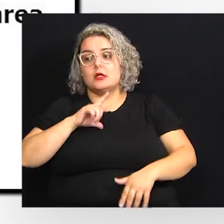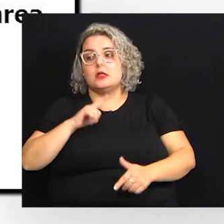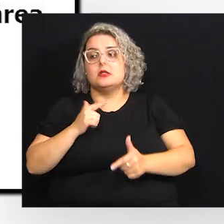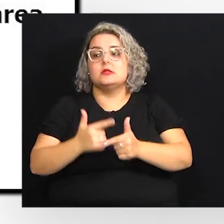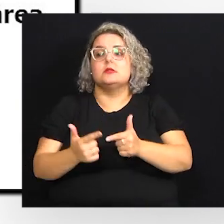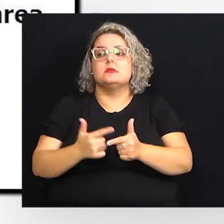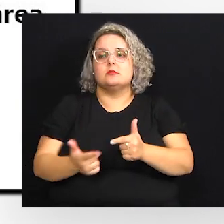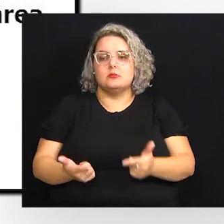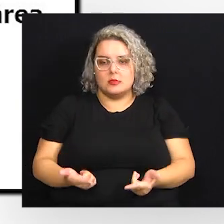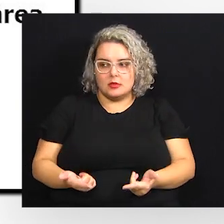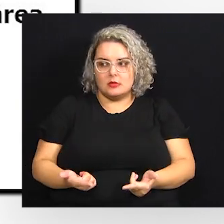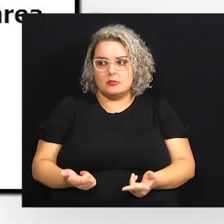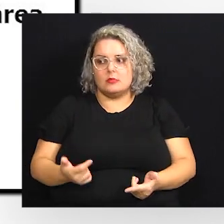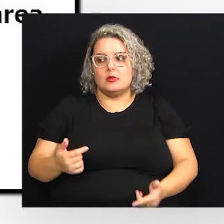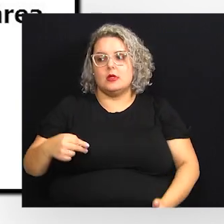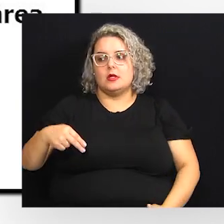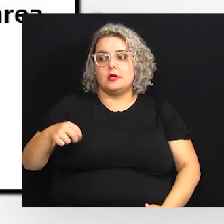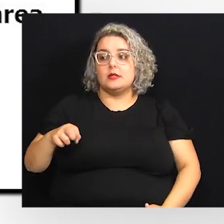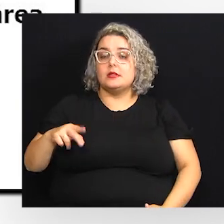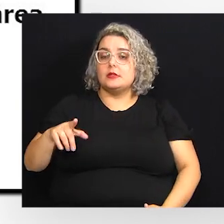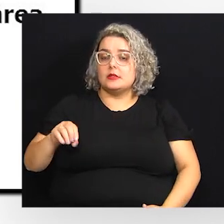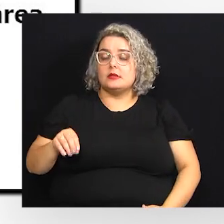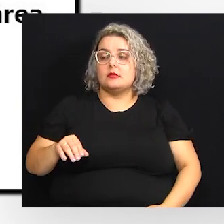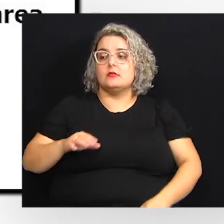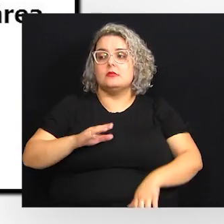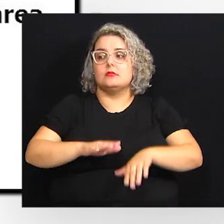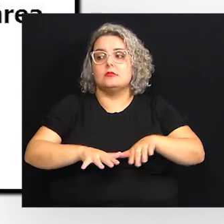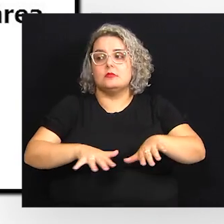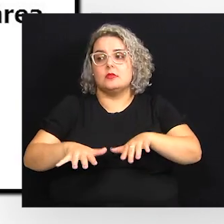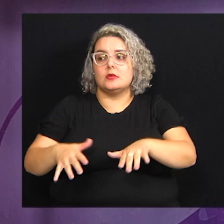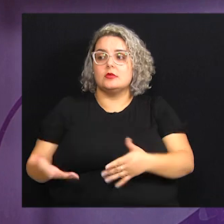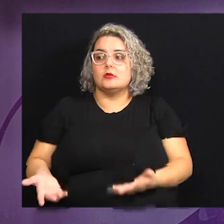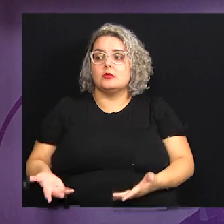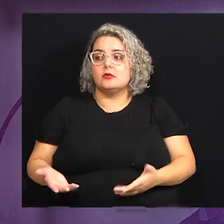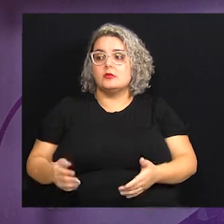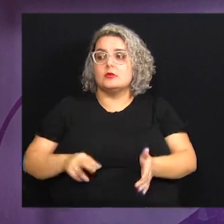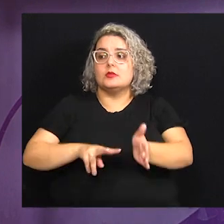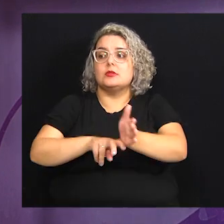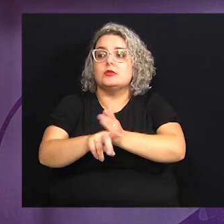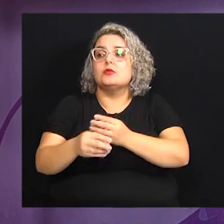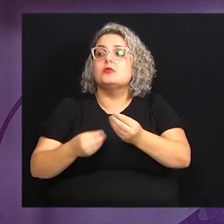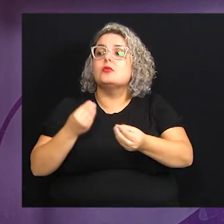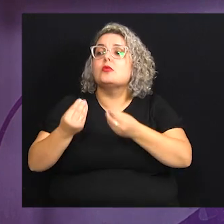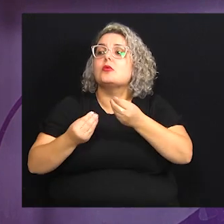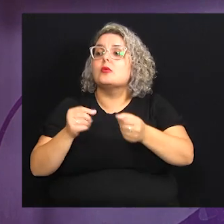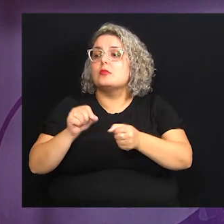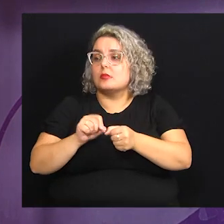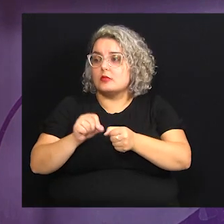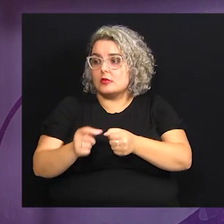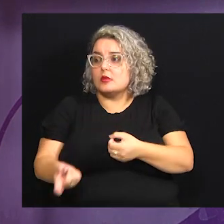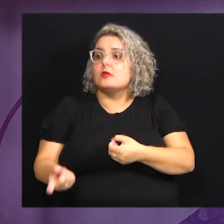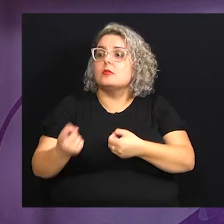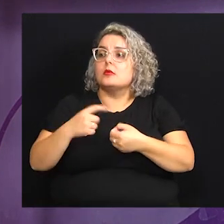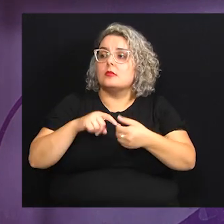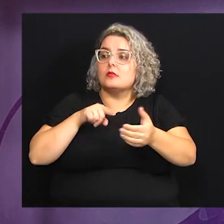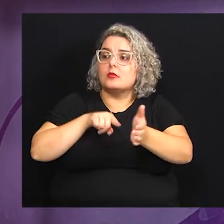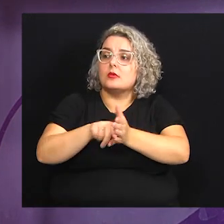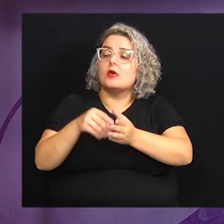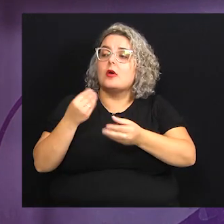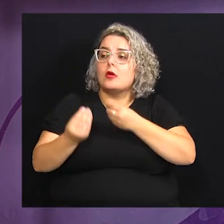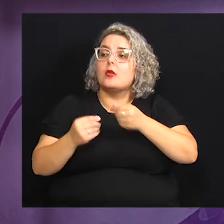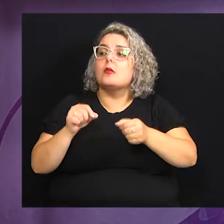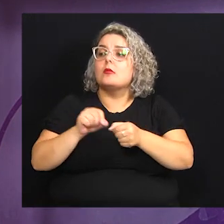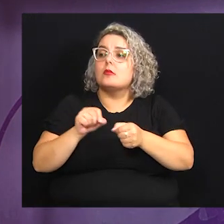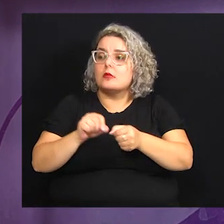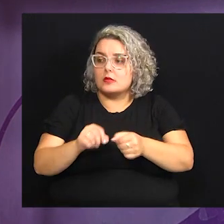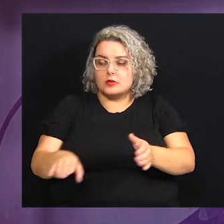tem esses problemas relacionados à inervação da parte motora. O diagnóstico é feito como? Vamos voltar a essa